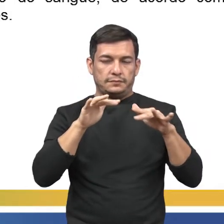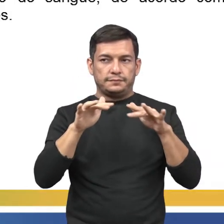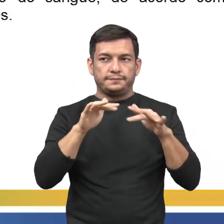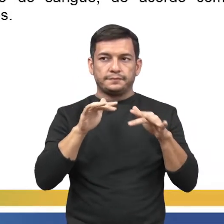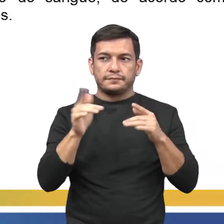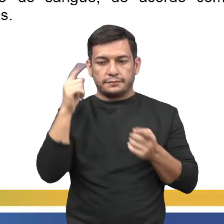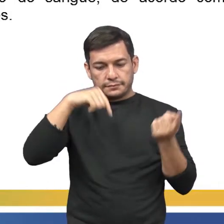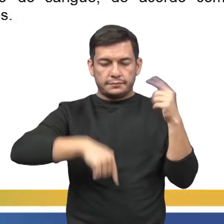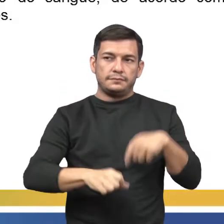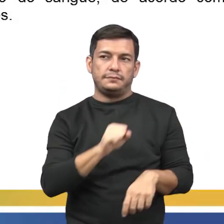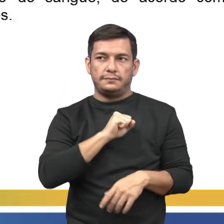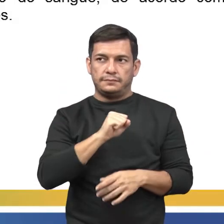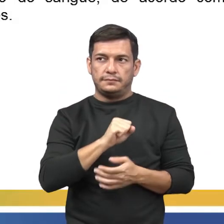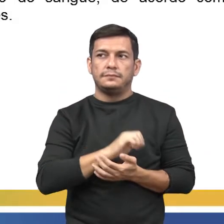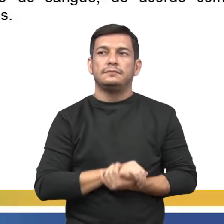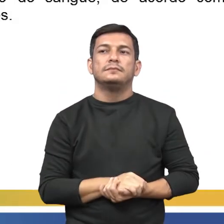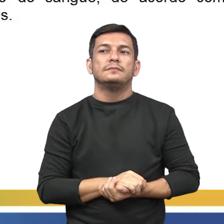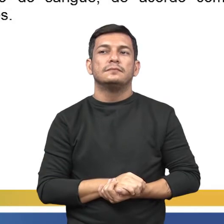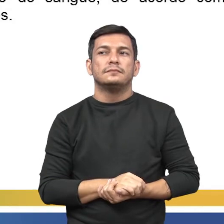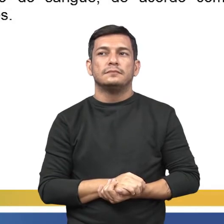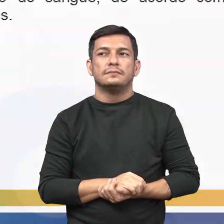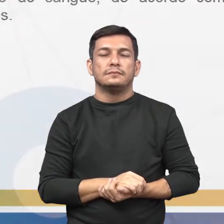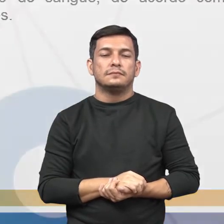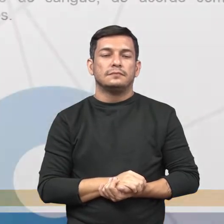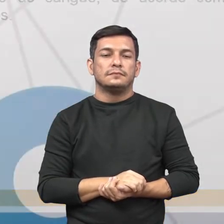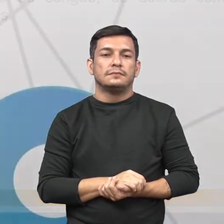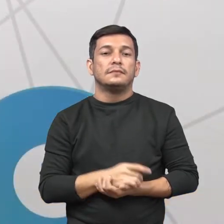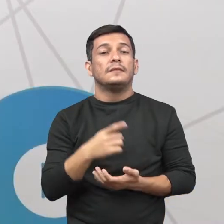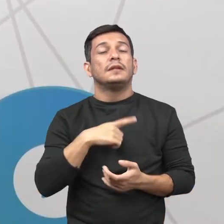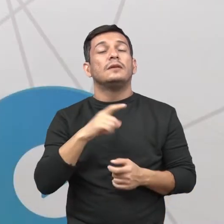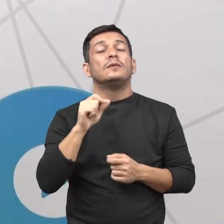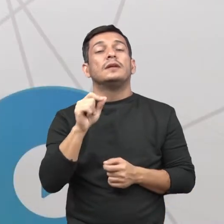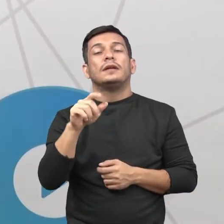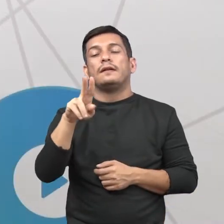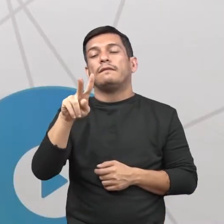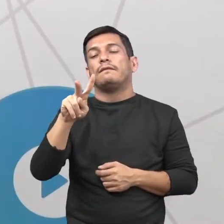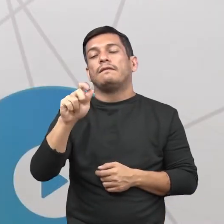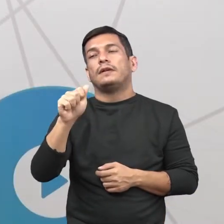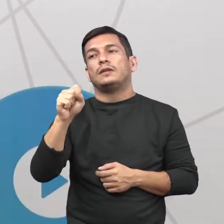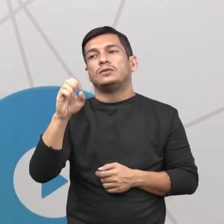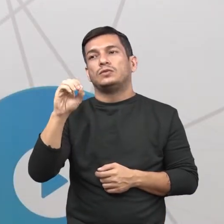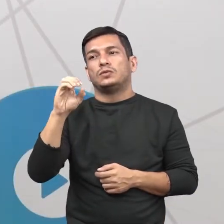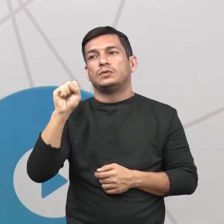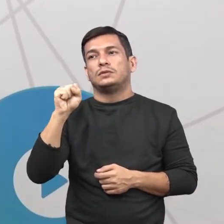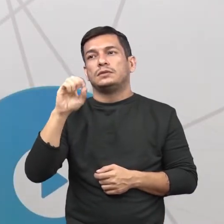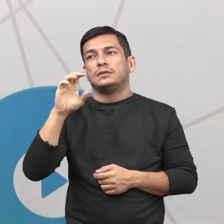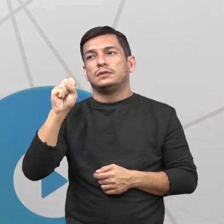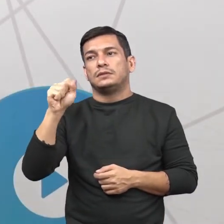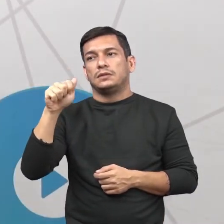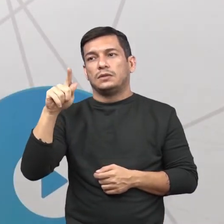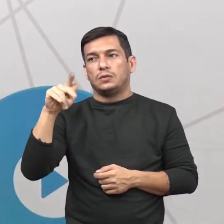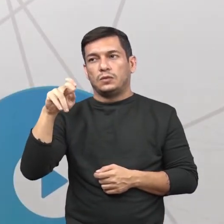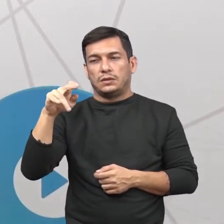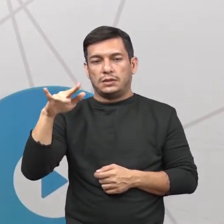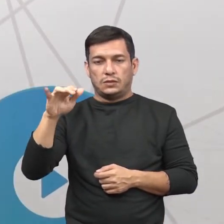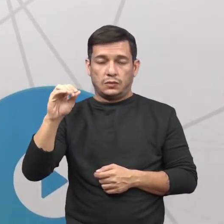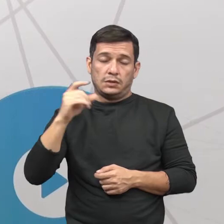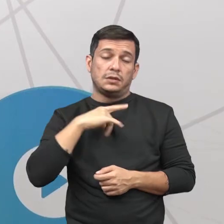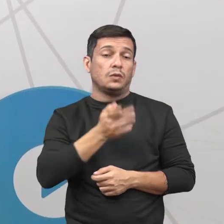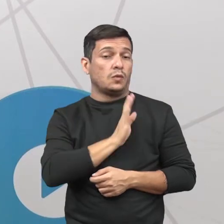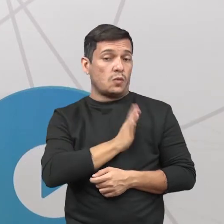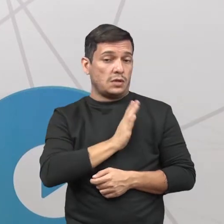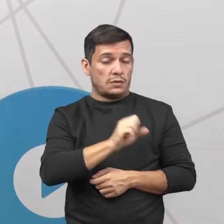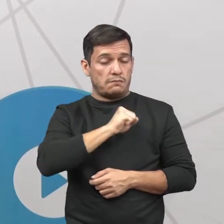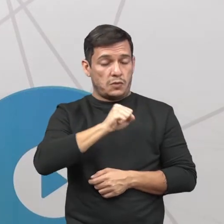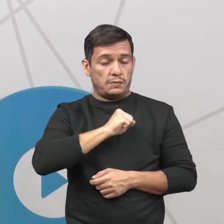nossas batidas. Bom, e os vasos sanguíneos? A partir do momento que o coração